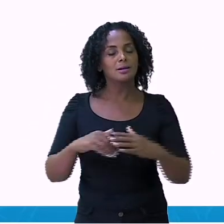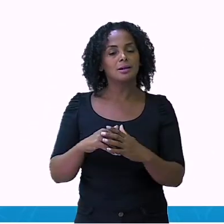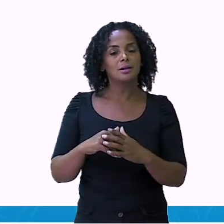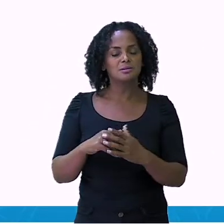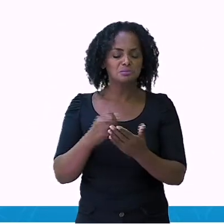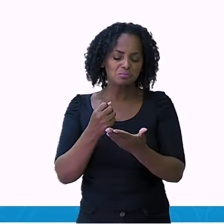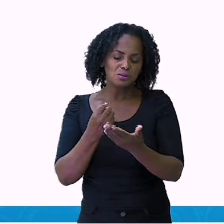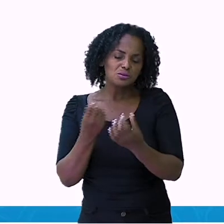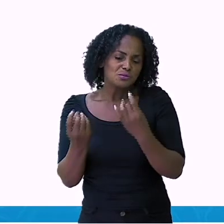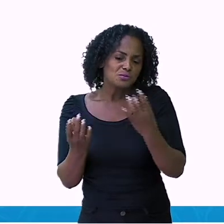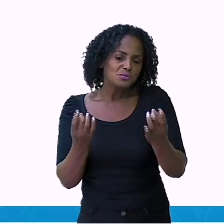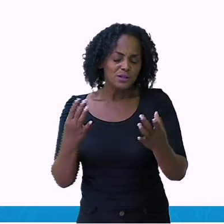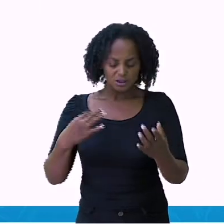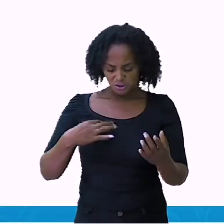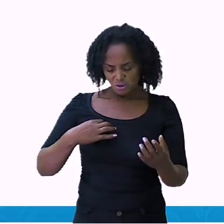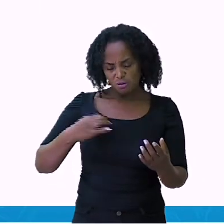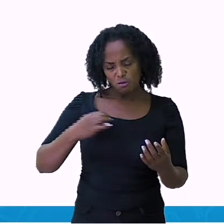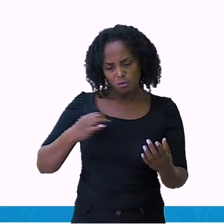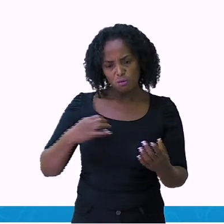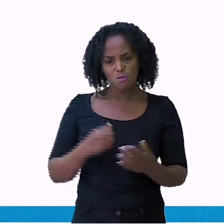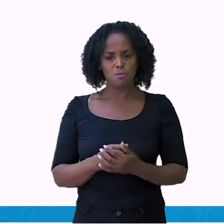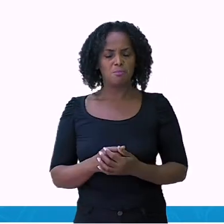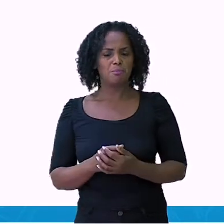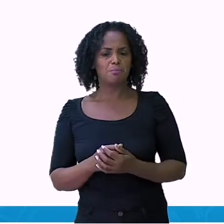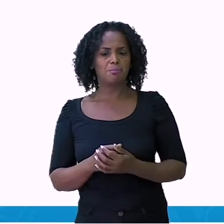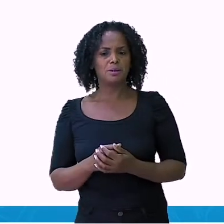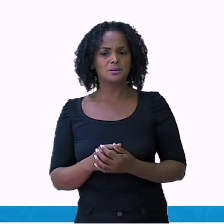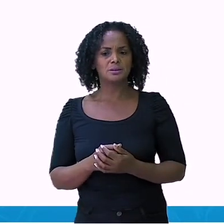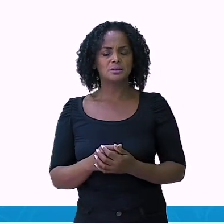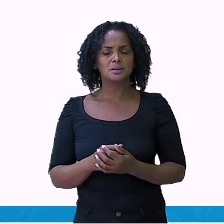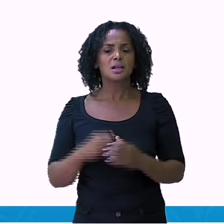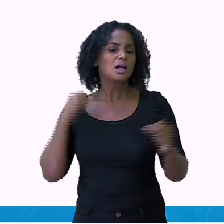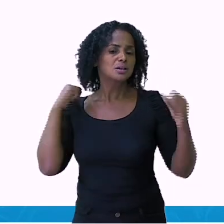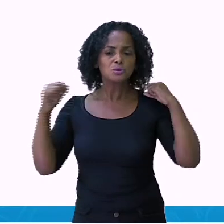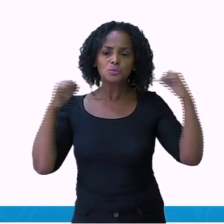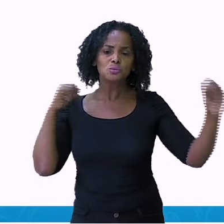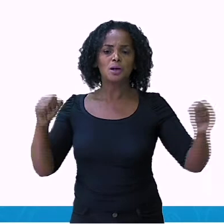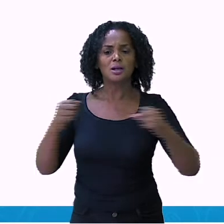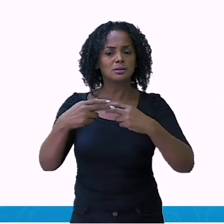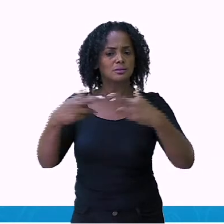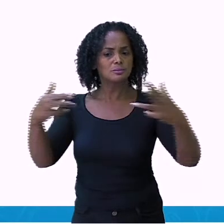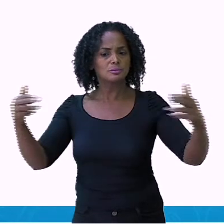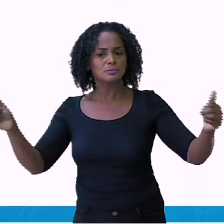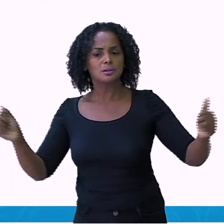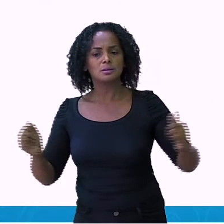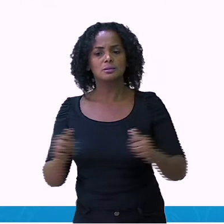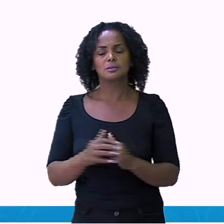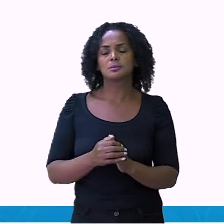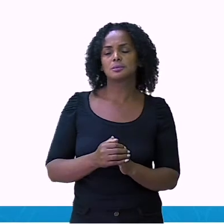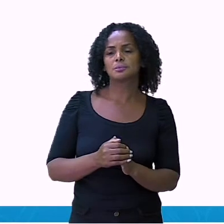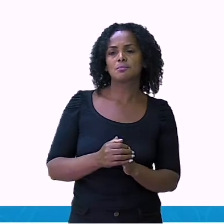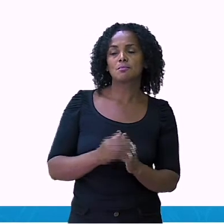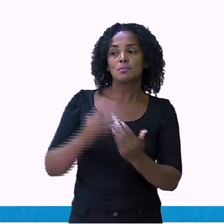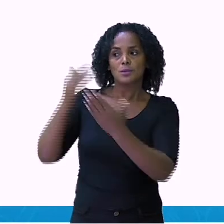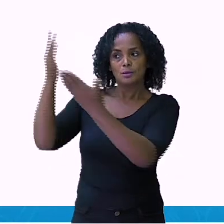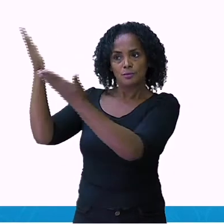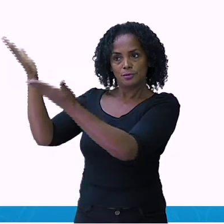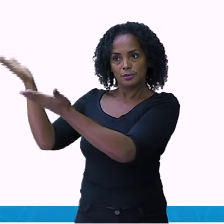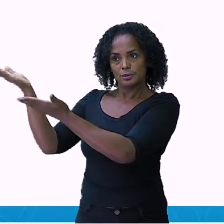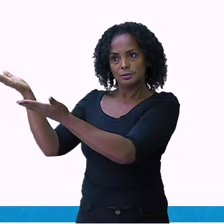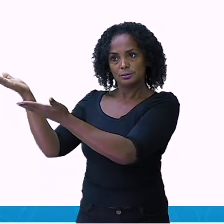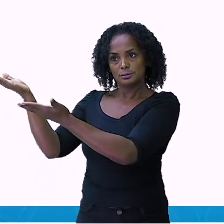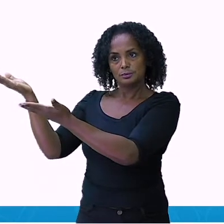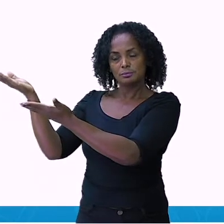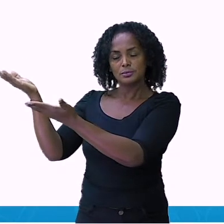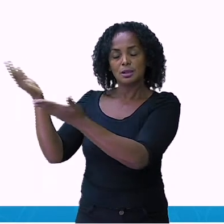de enxoval, enfim, uma grande variedade de produtos. Olha essas imagens ilustrativas.